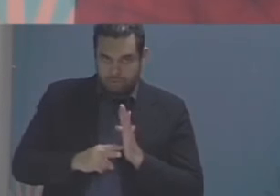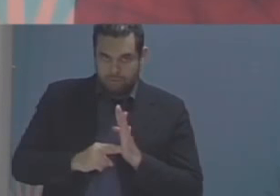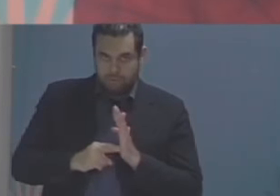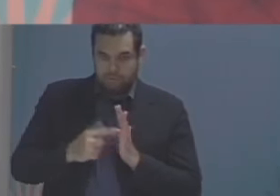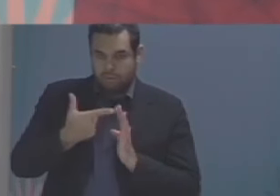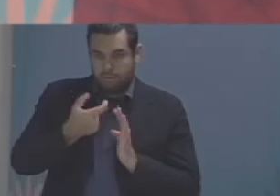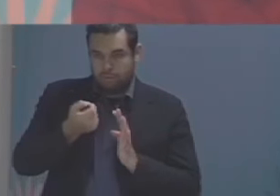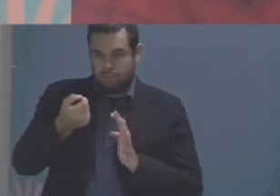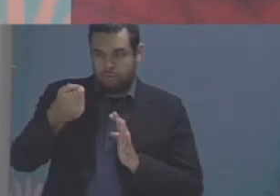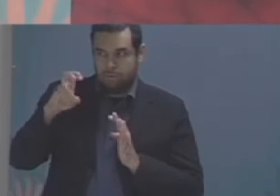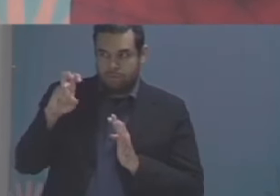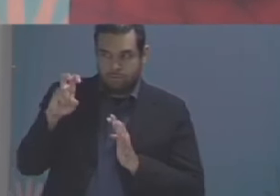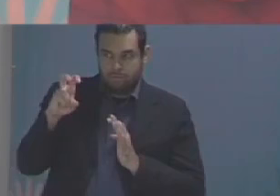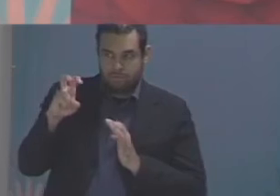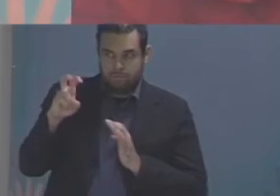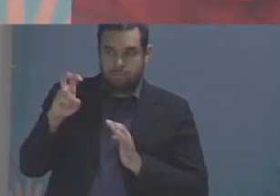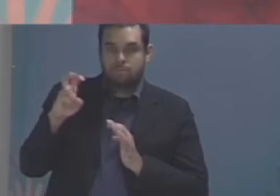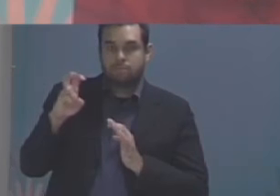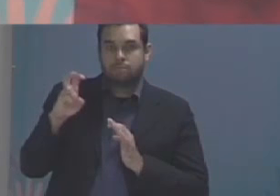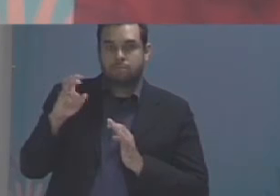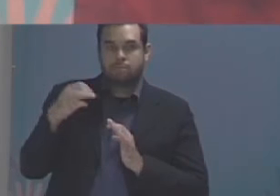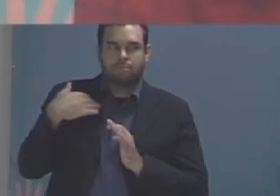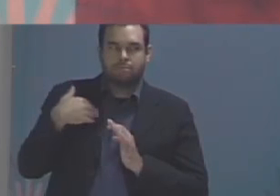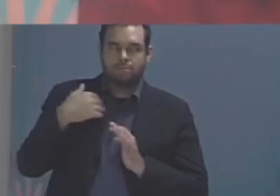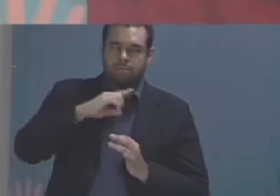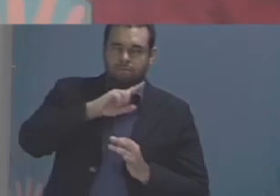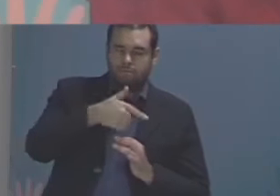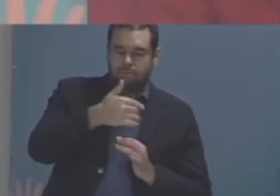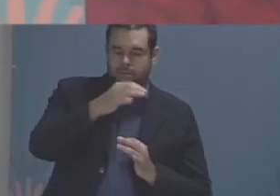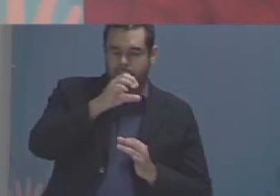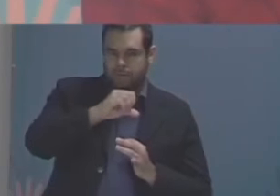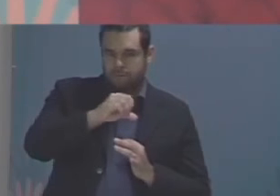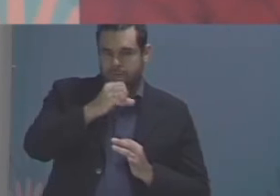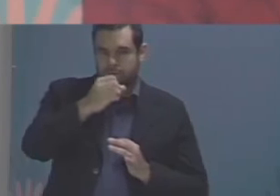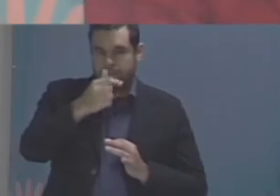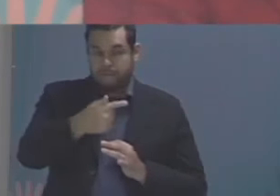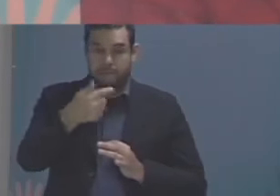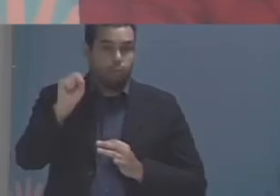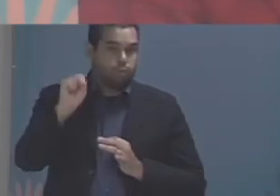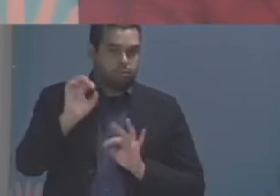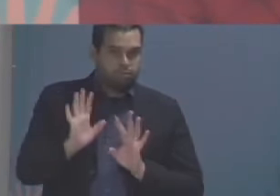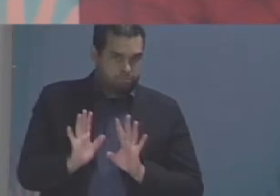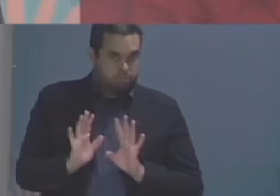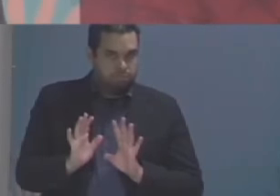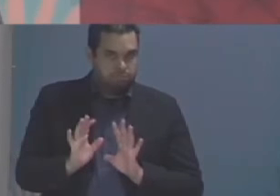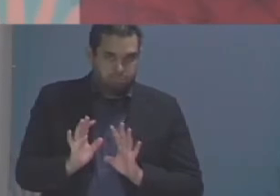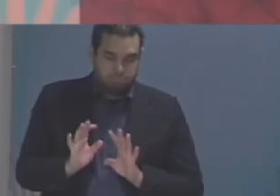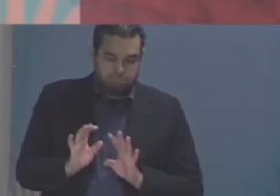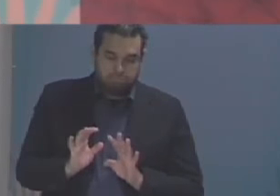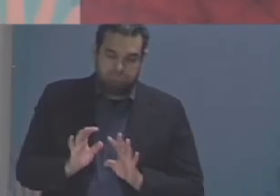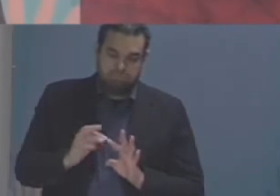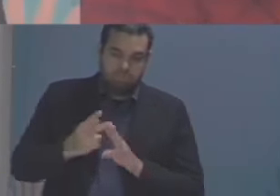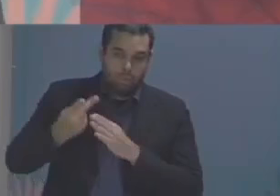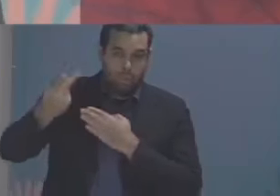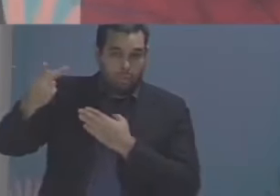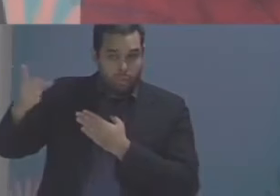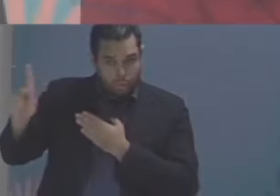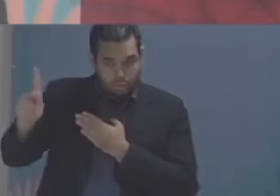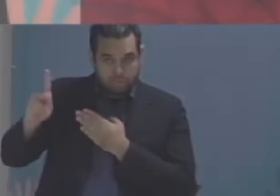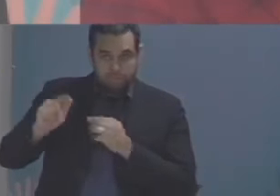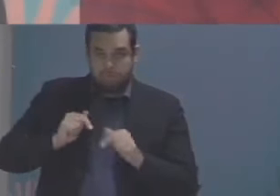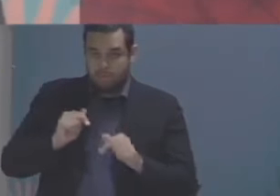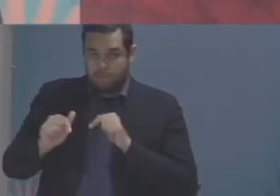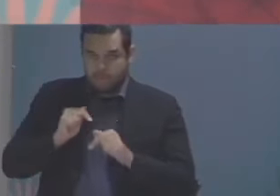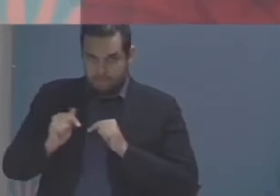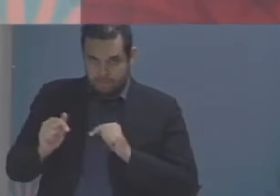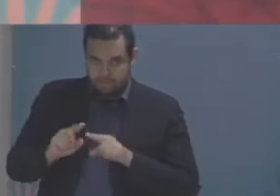desde 2005 e eu milito desde 1978. Tem uma outra, uma outra militância,